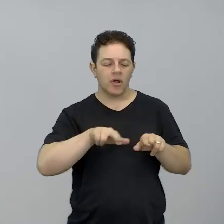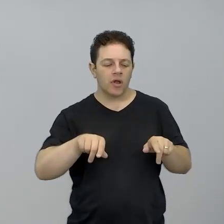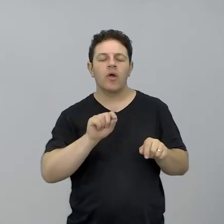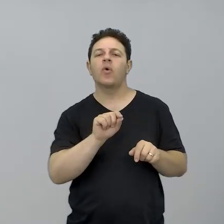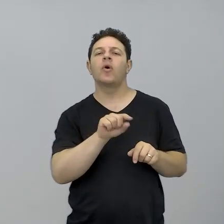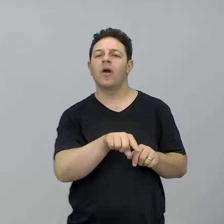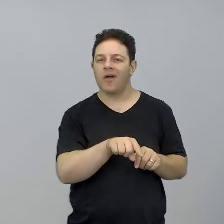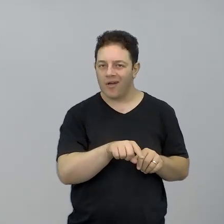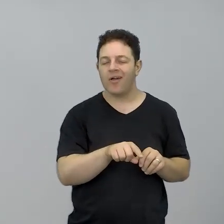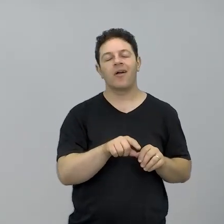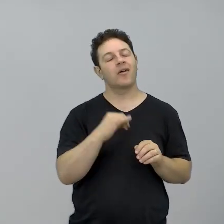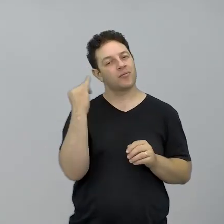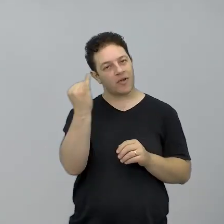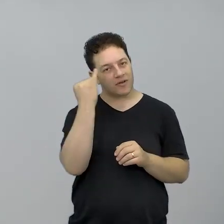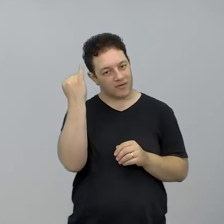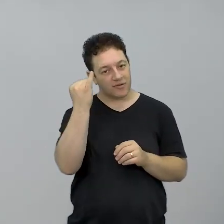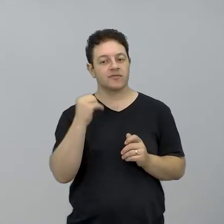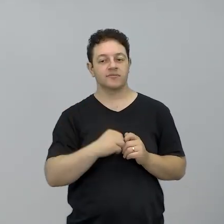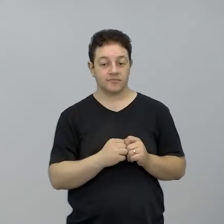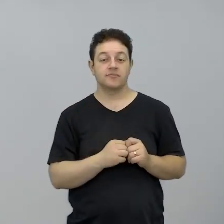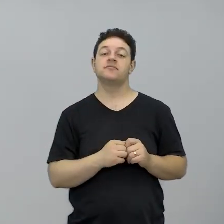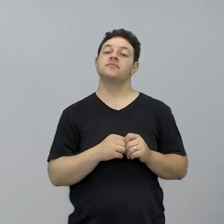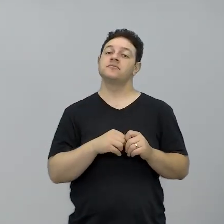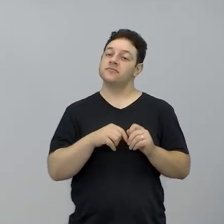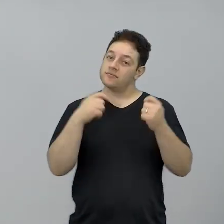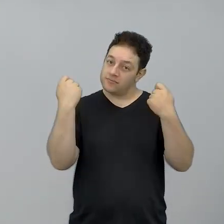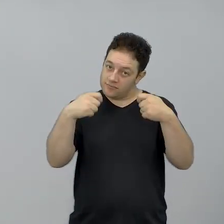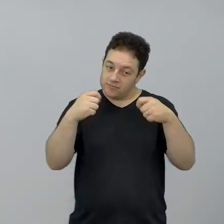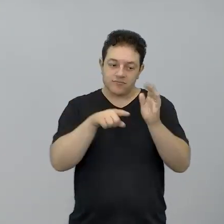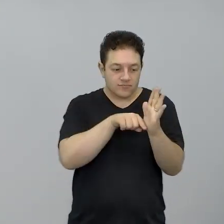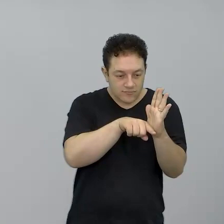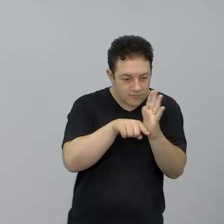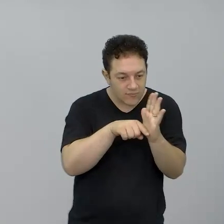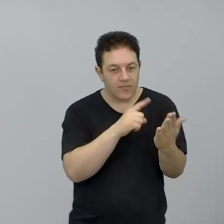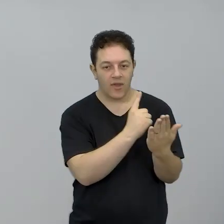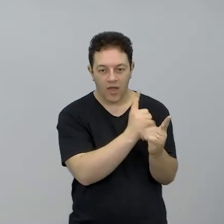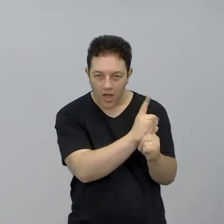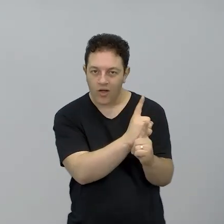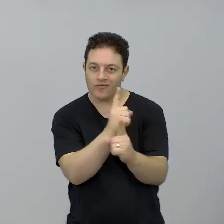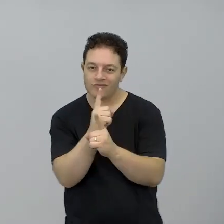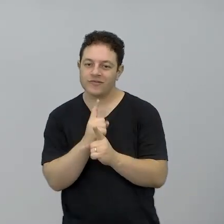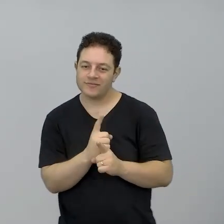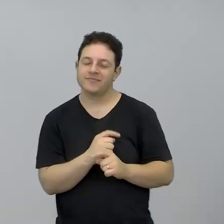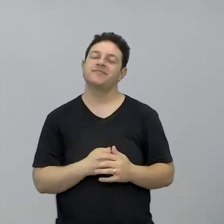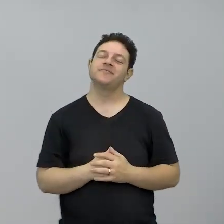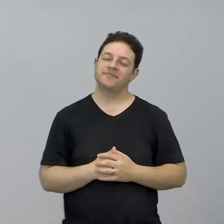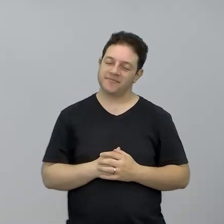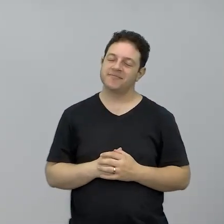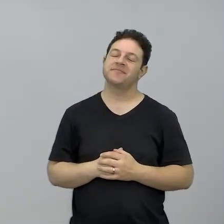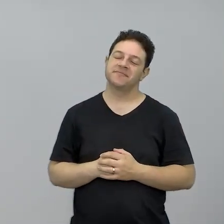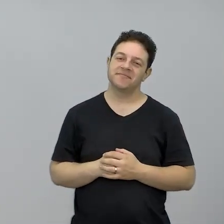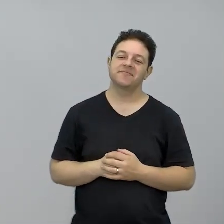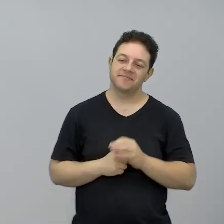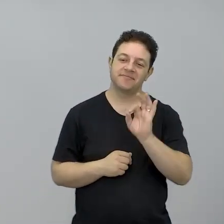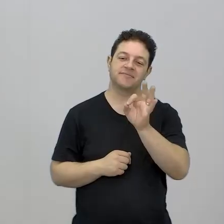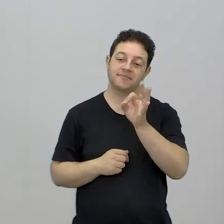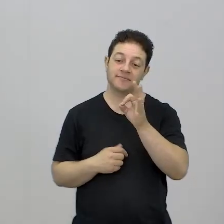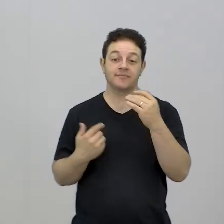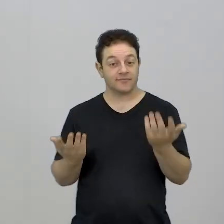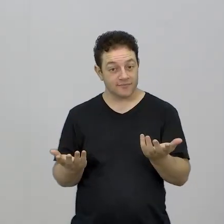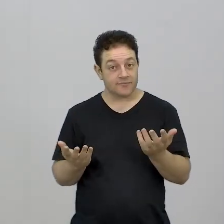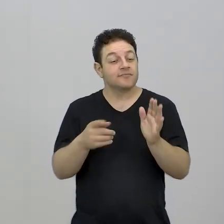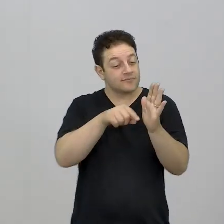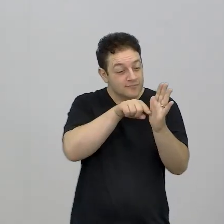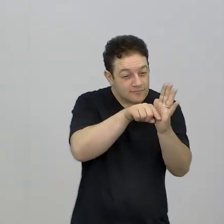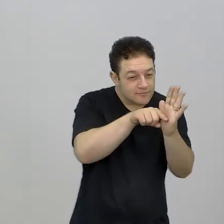essa investigação, né, depende dessa coleta de dados. É verdade, né? Então, por isso, a pesquisa